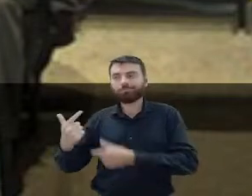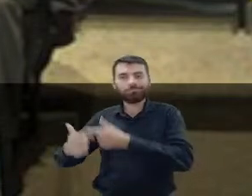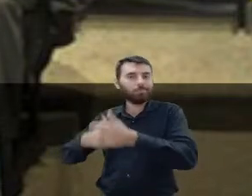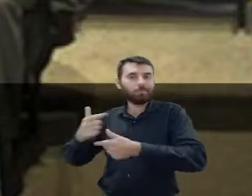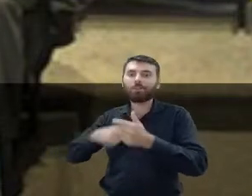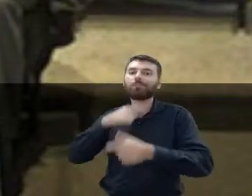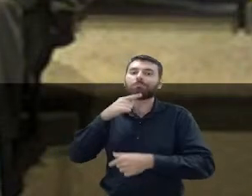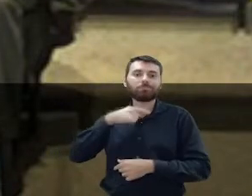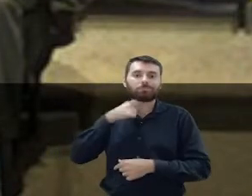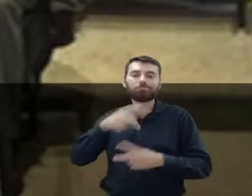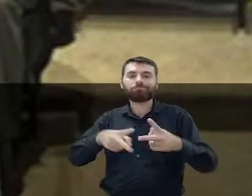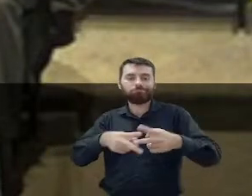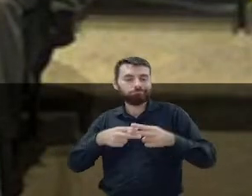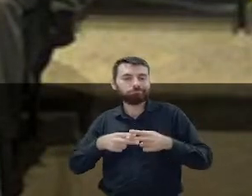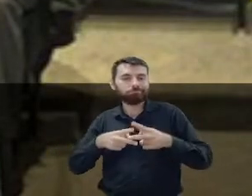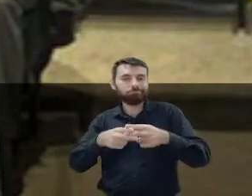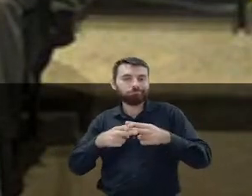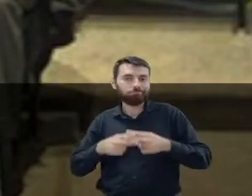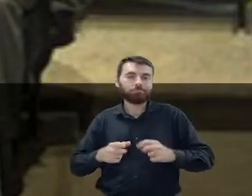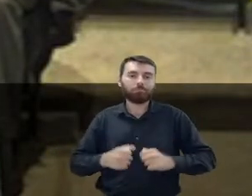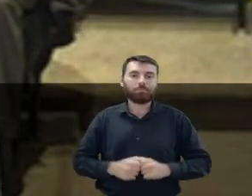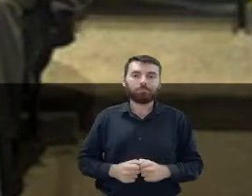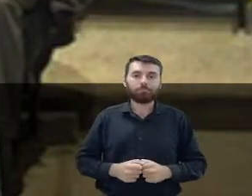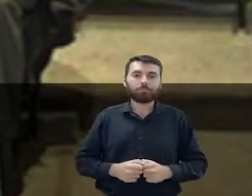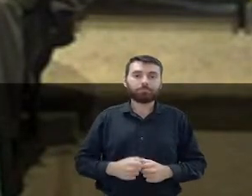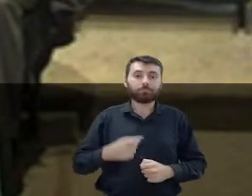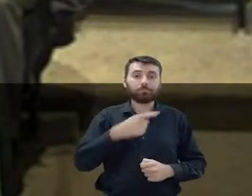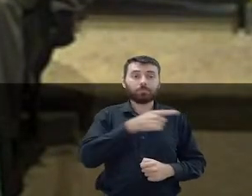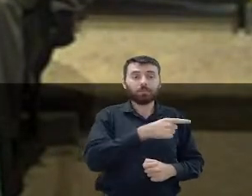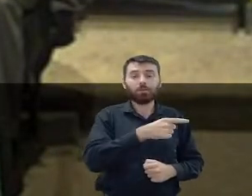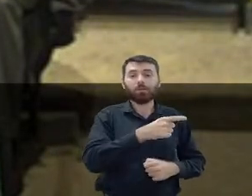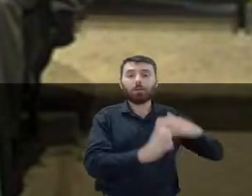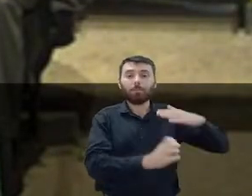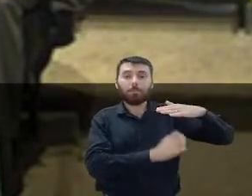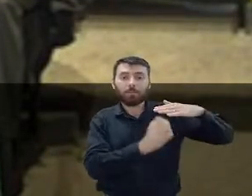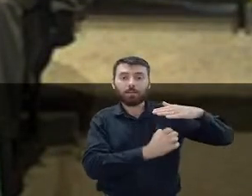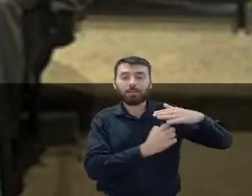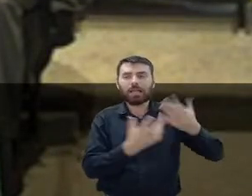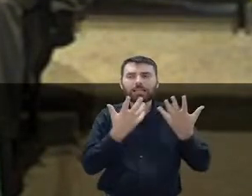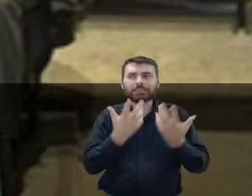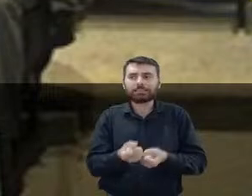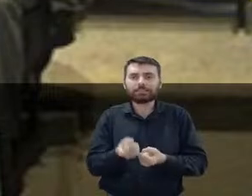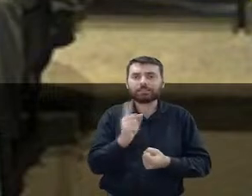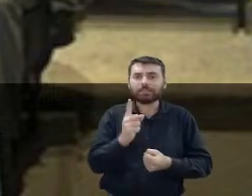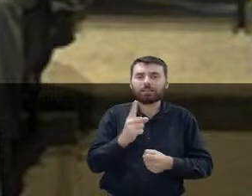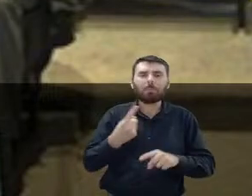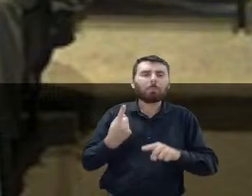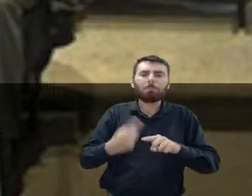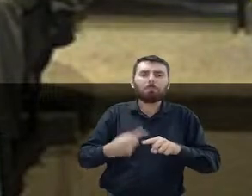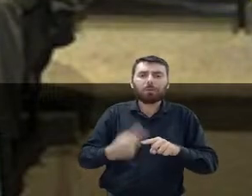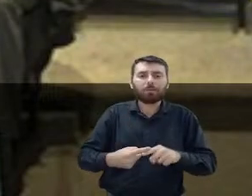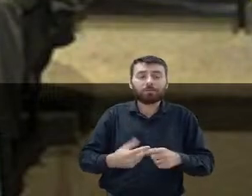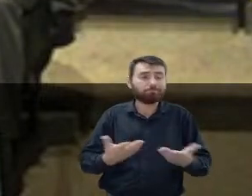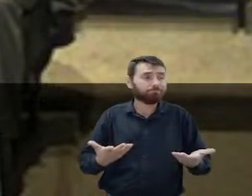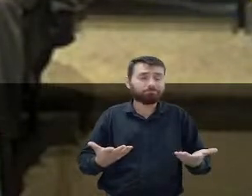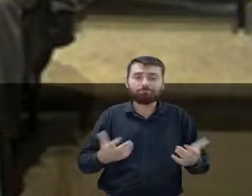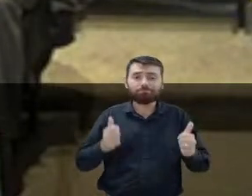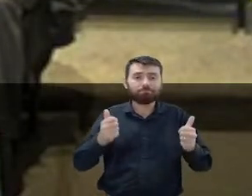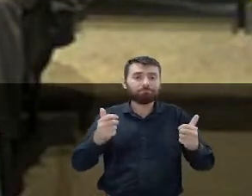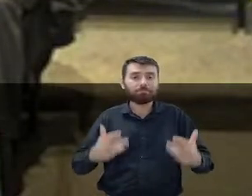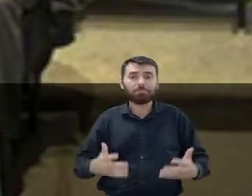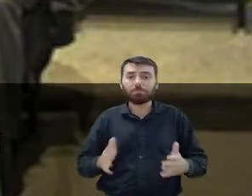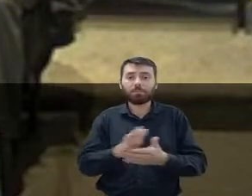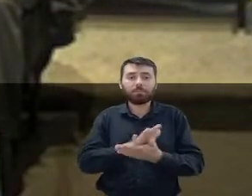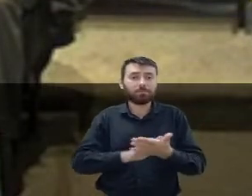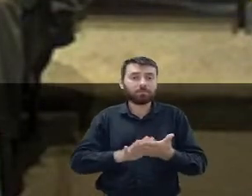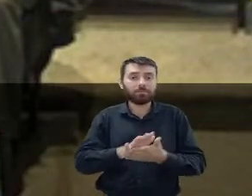então, qual é o subsídio da empregadora para não ter aceitado ela? Não tem. A empregadora não fez o ASO. Ah, ela disse que